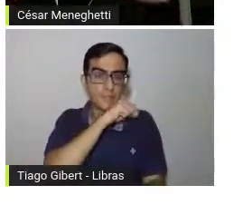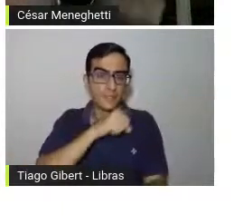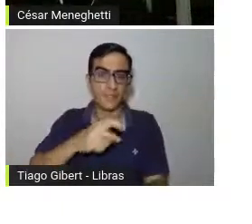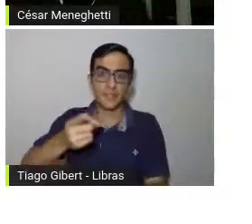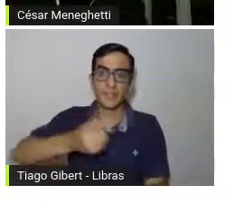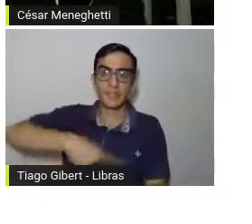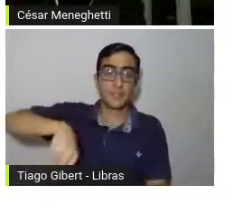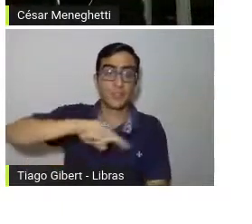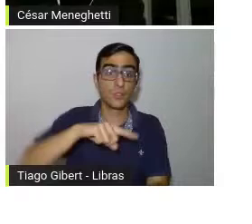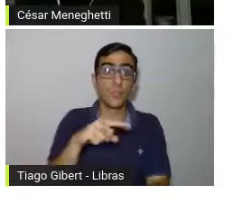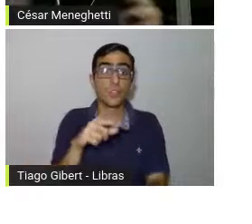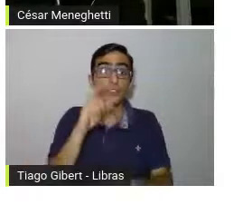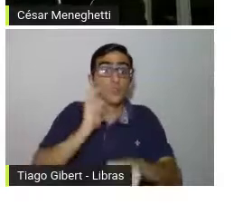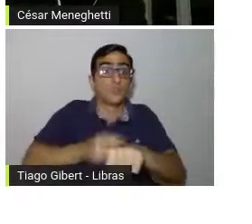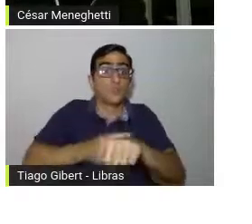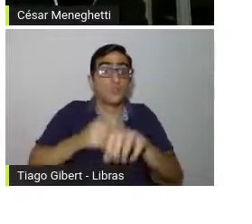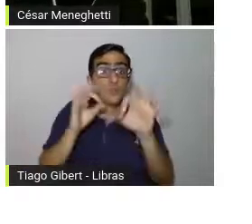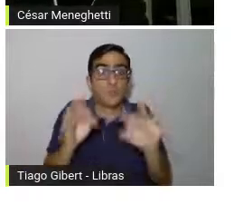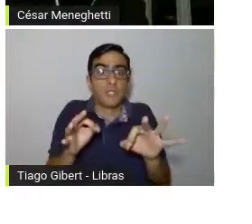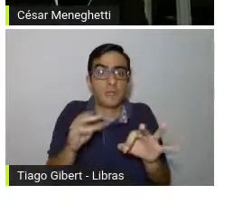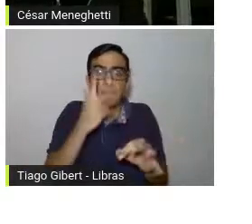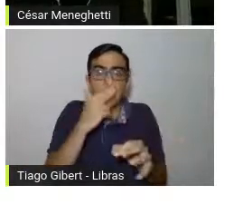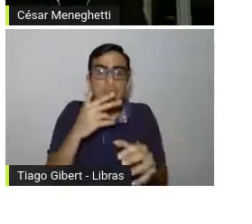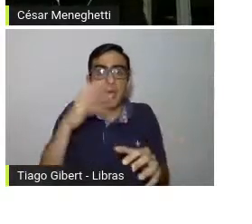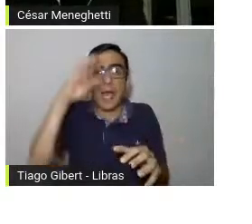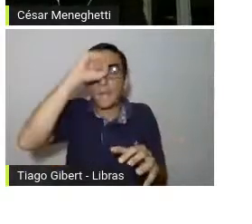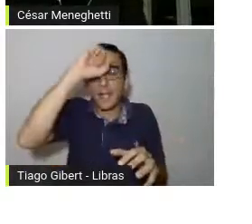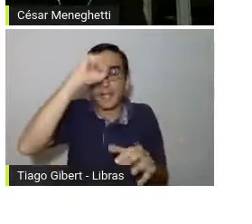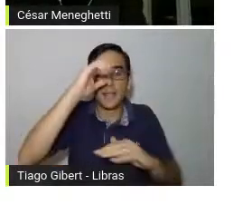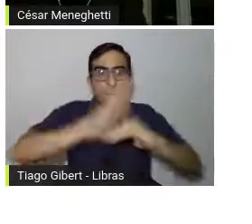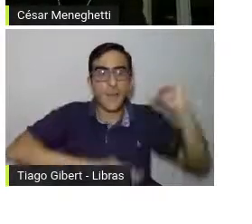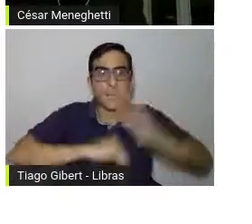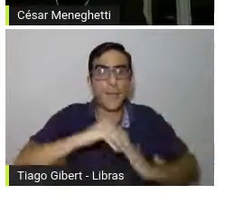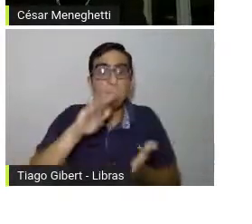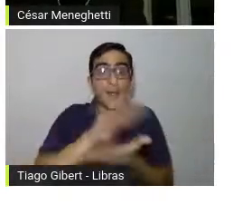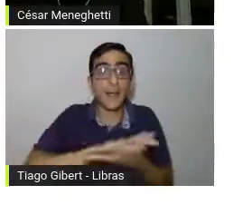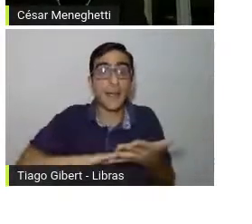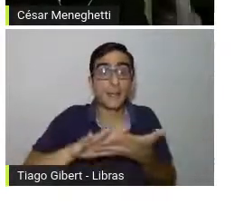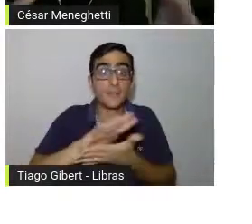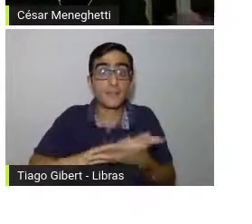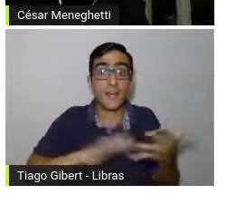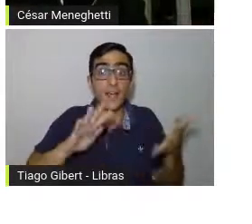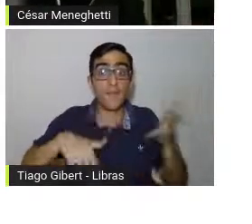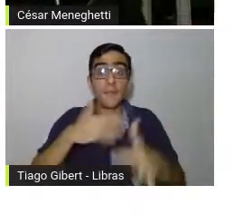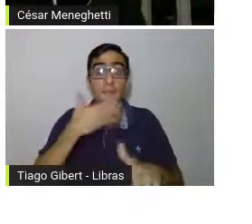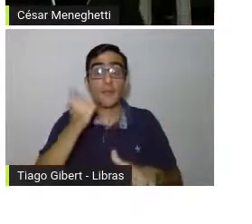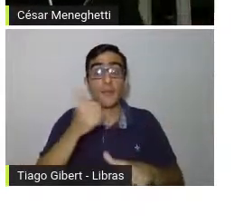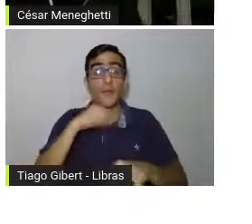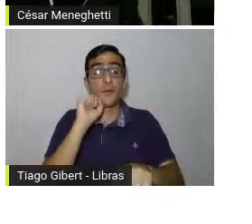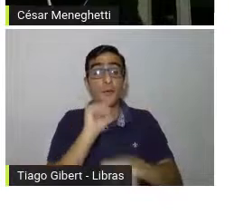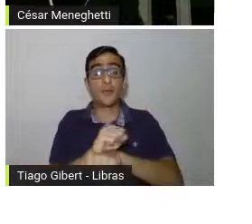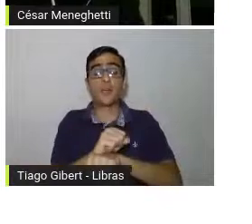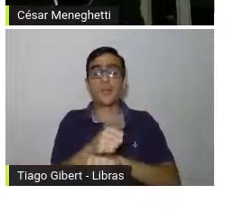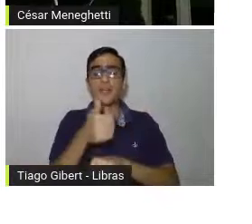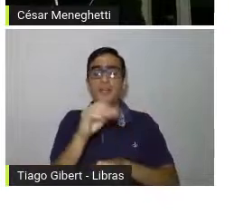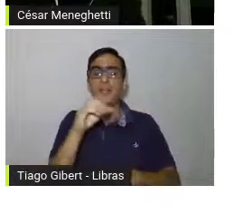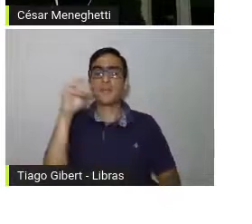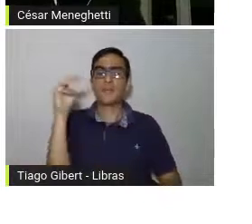e não solidifica nada, não sedimenta nada, talvez é bom ficar lá parado 10 minutos olhando os